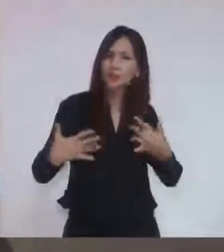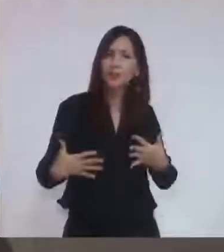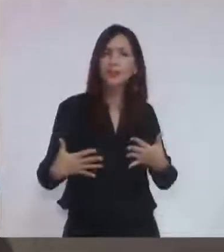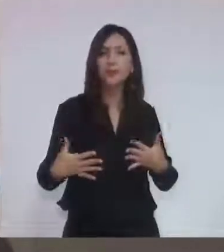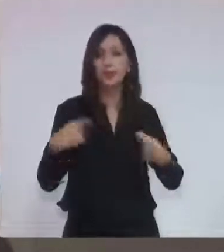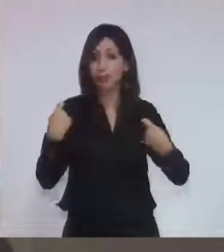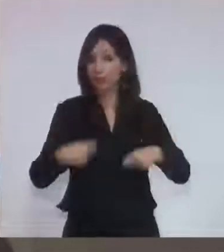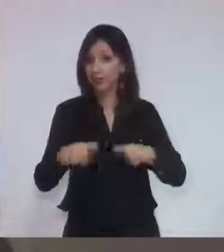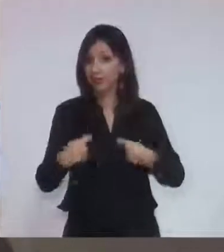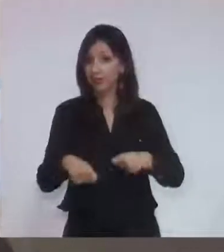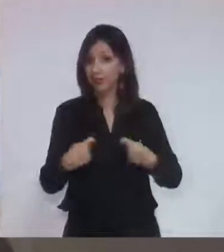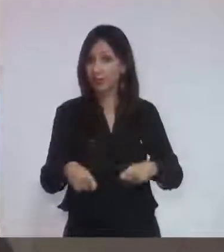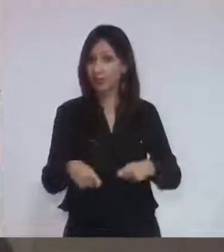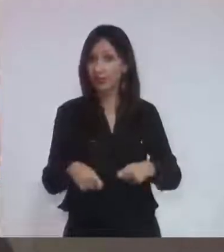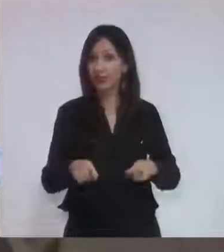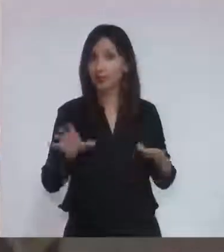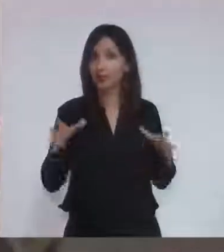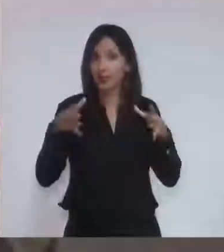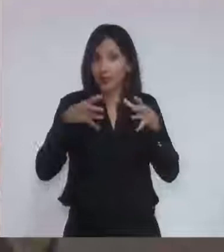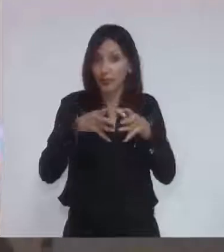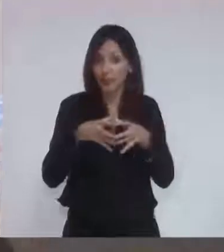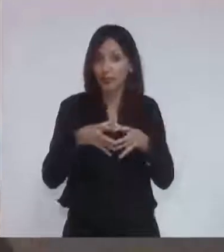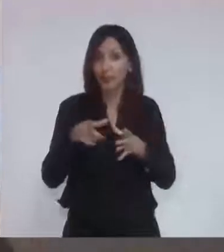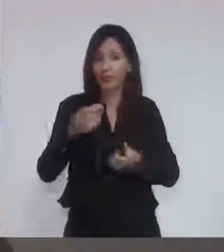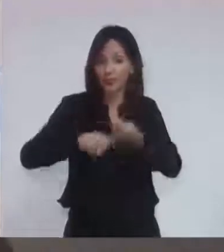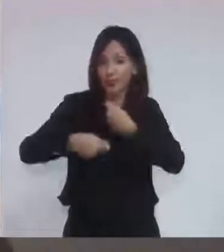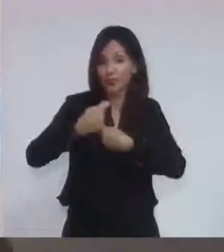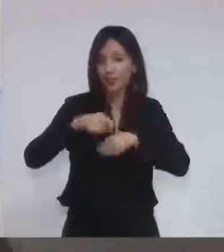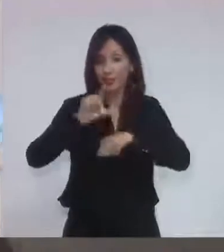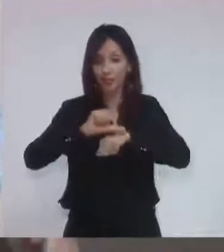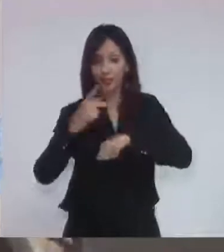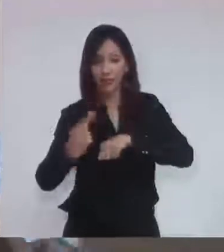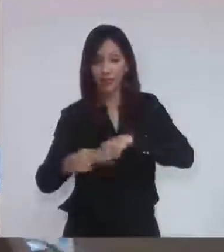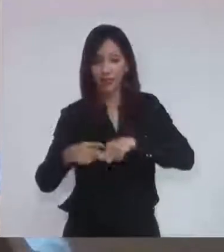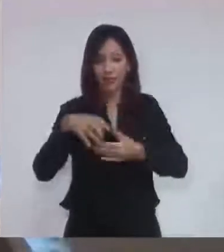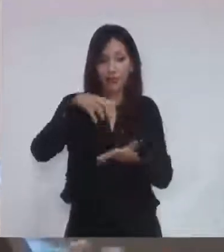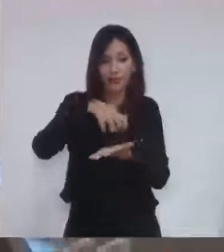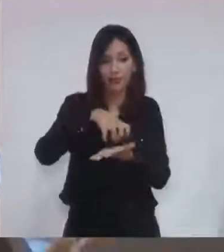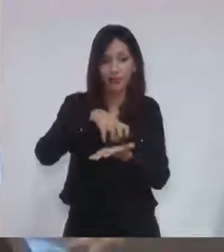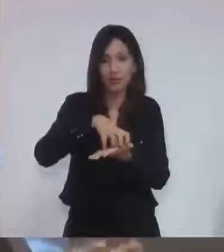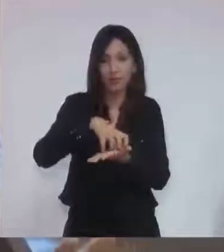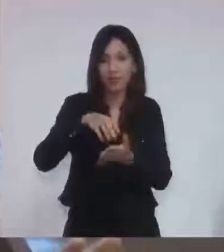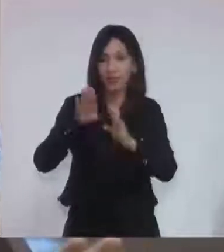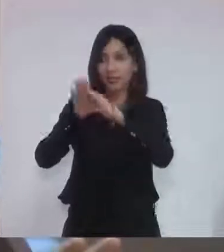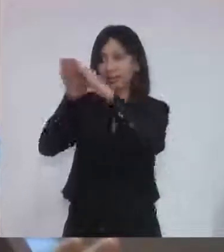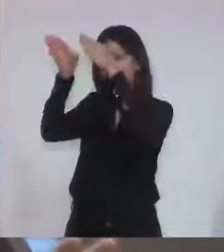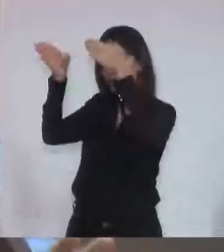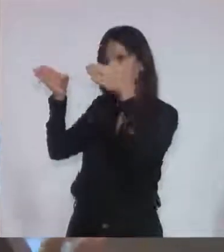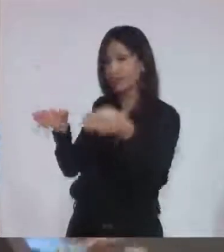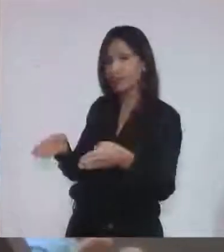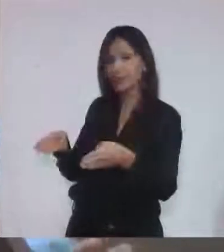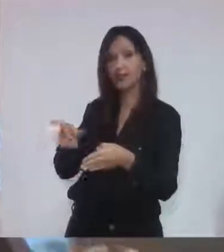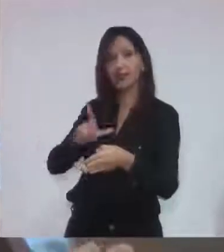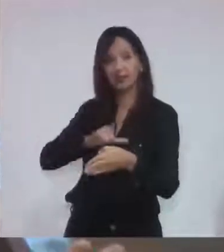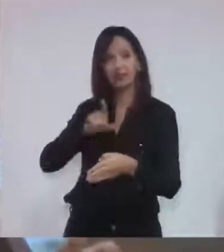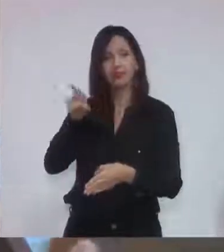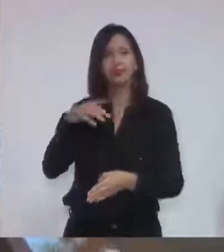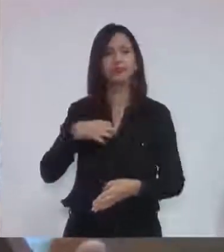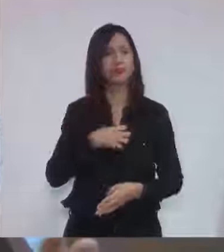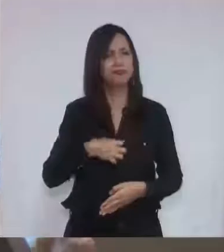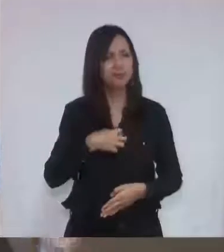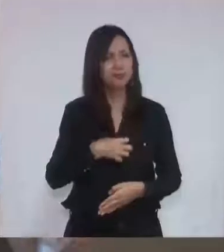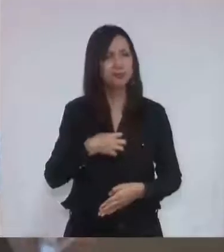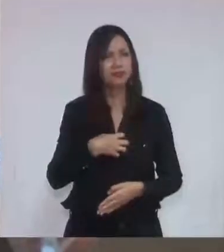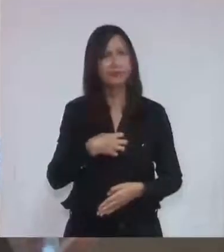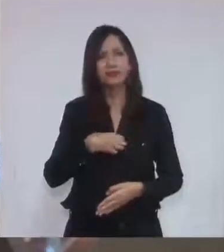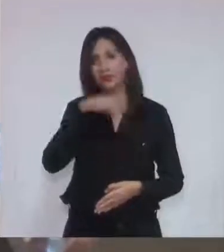a necessidade desse grupo de comerciantes aqui do centro e ali do portal, que eles estão incomodados